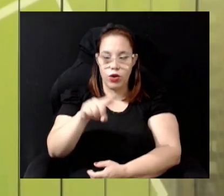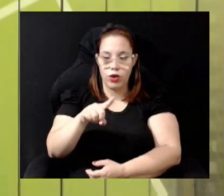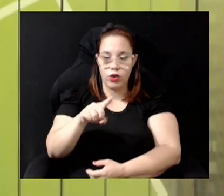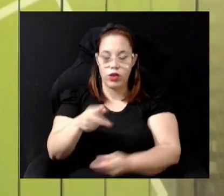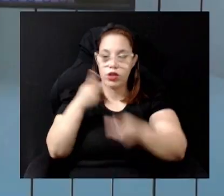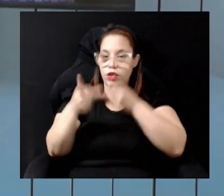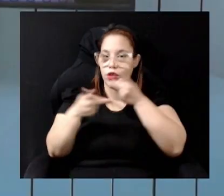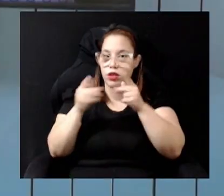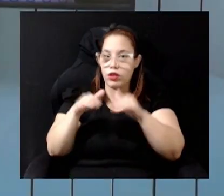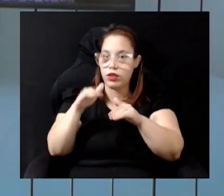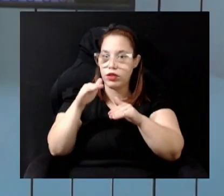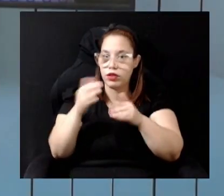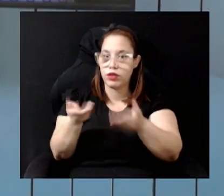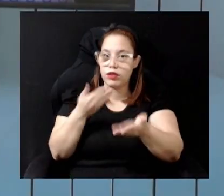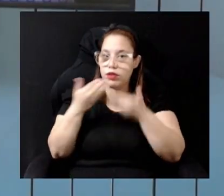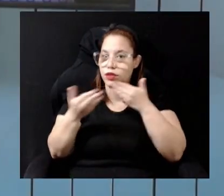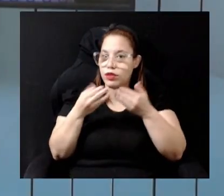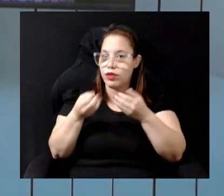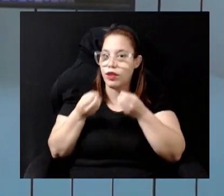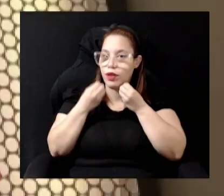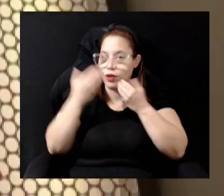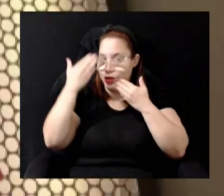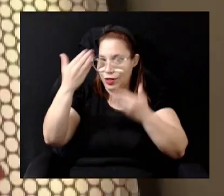assunto com a gente. Muito obrigada, Luiz.